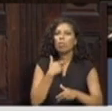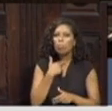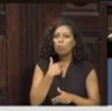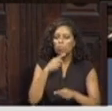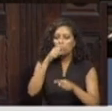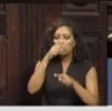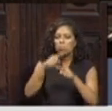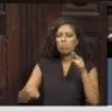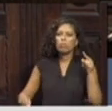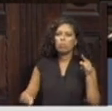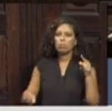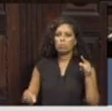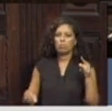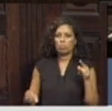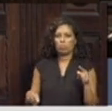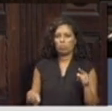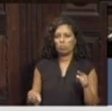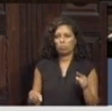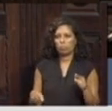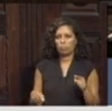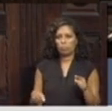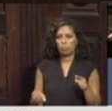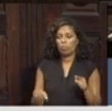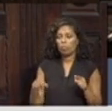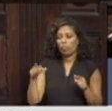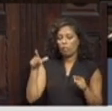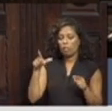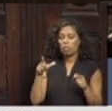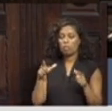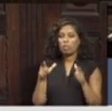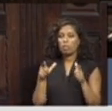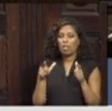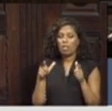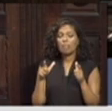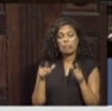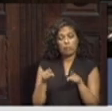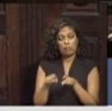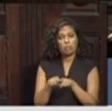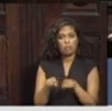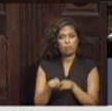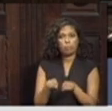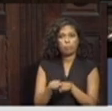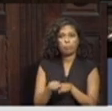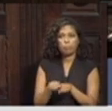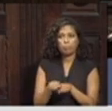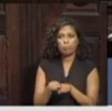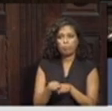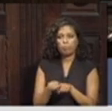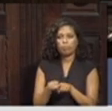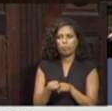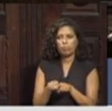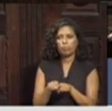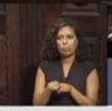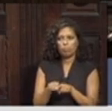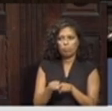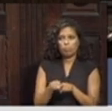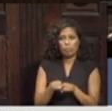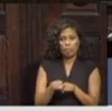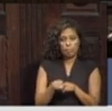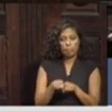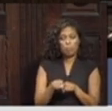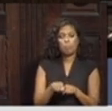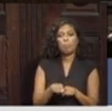a noite. Famílias orientam seus filhos a não voltar para casa, caso voltem à noite, que fiquem na casa de um amigo, de um vizinho,